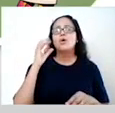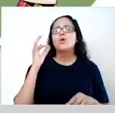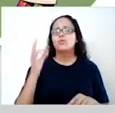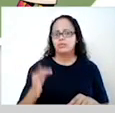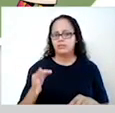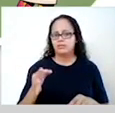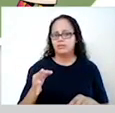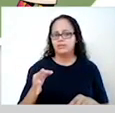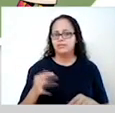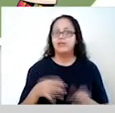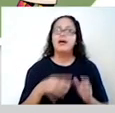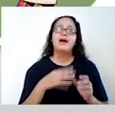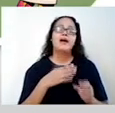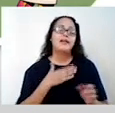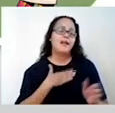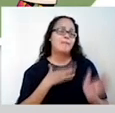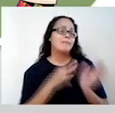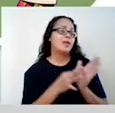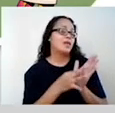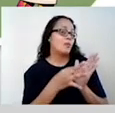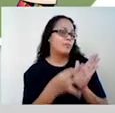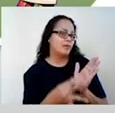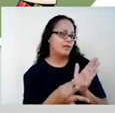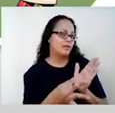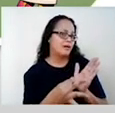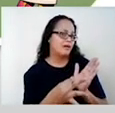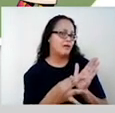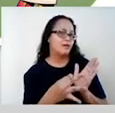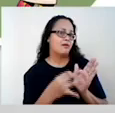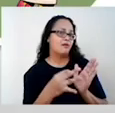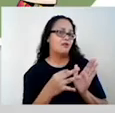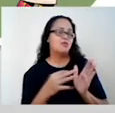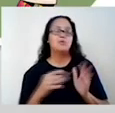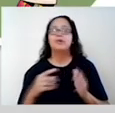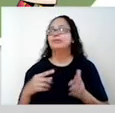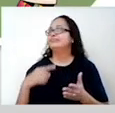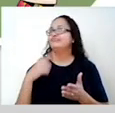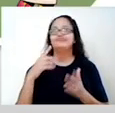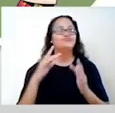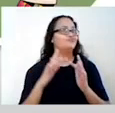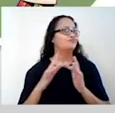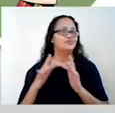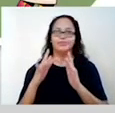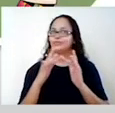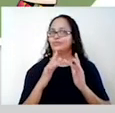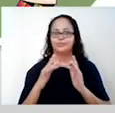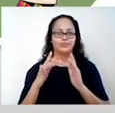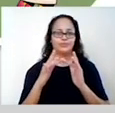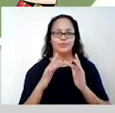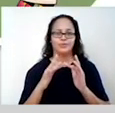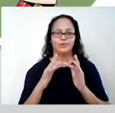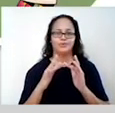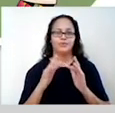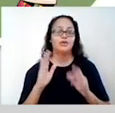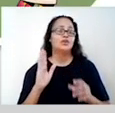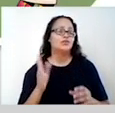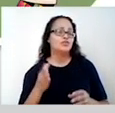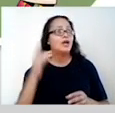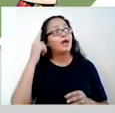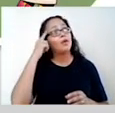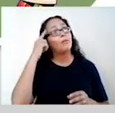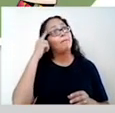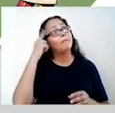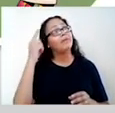vezes. Ó, na minha opinião, eu discordo. Acho que. Já eu